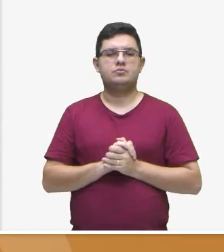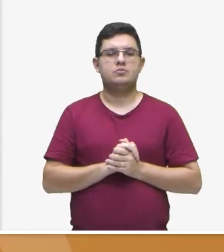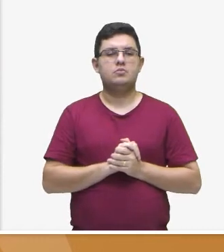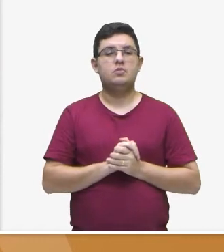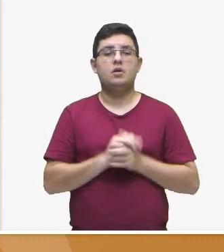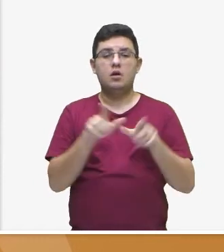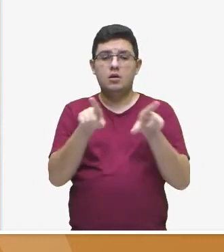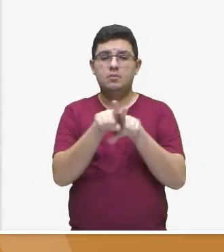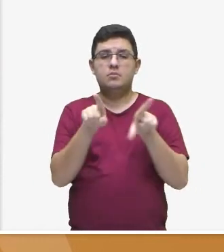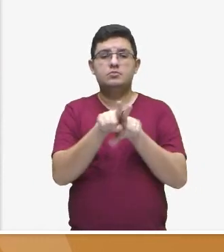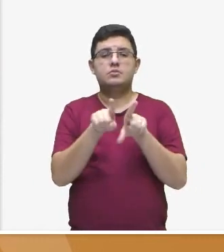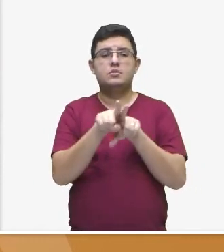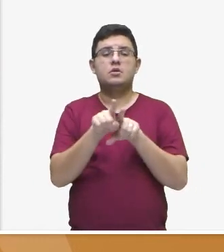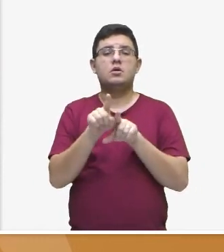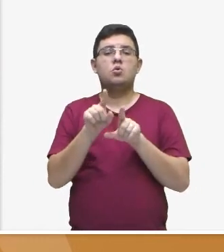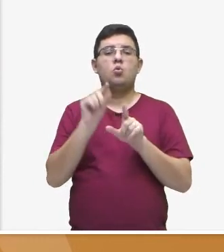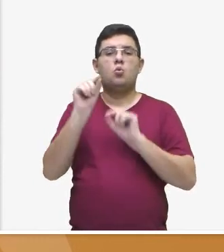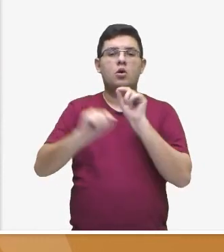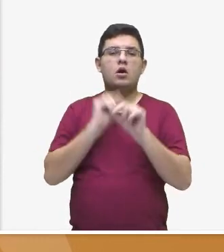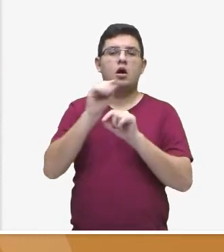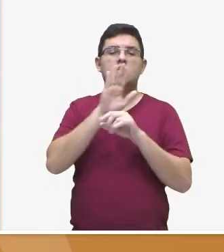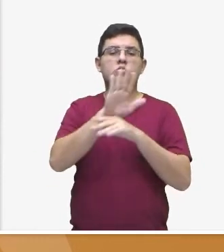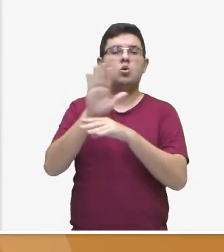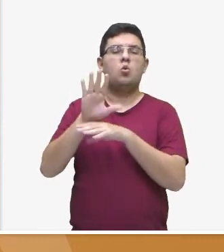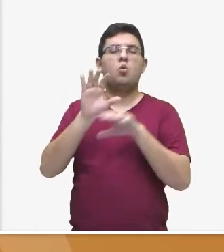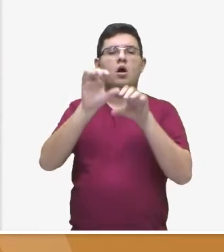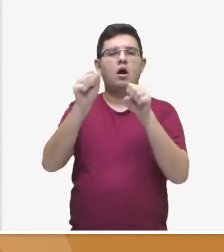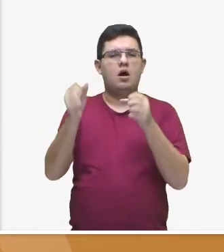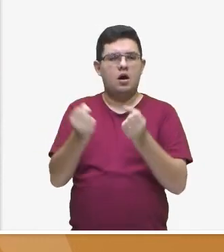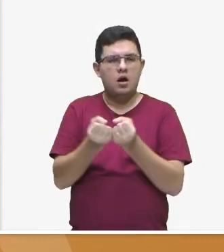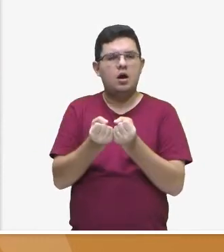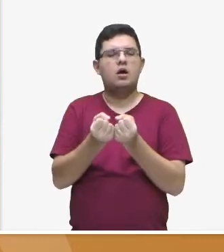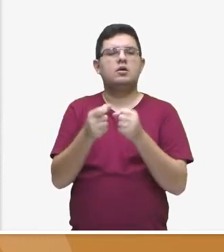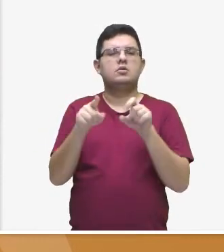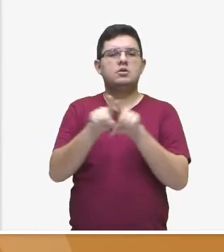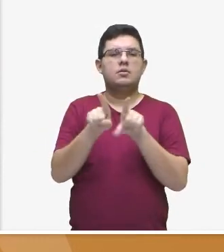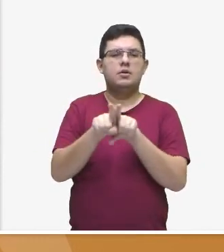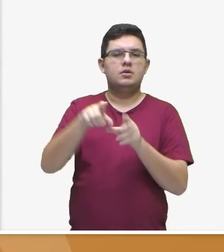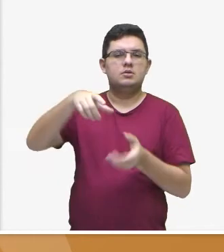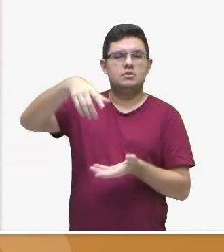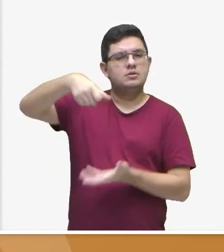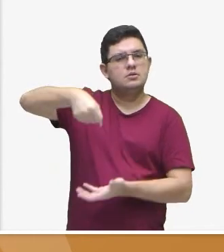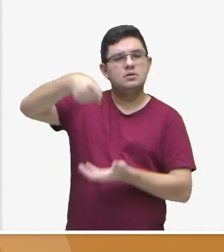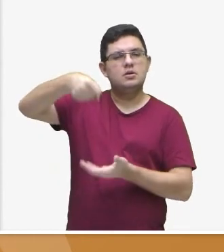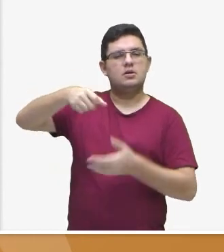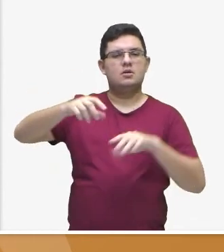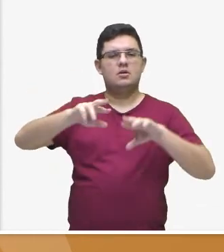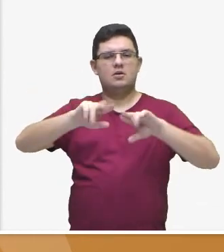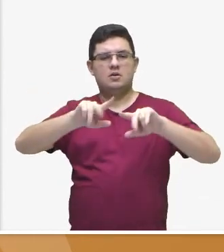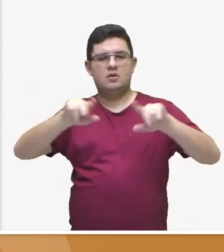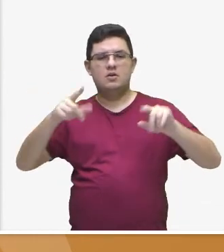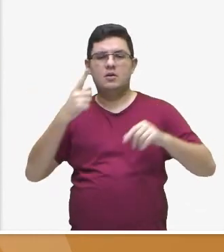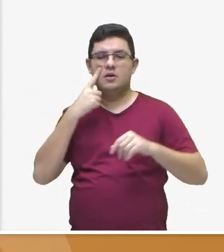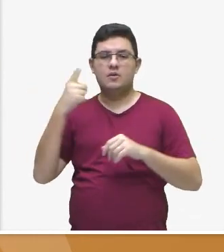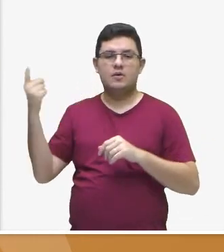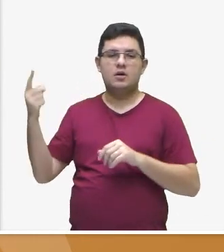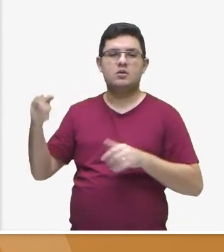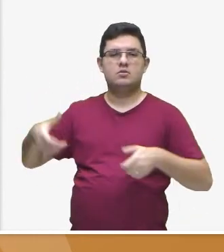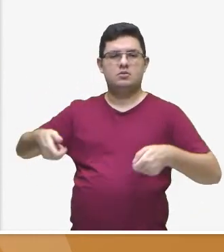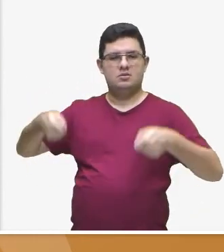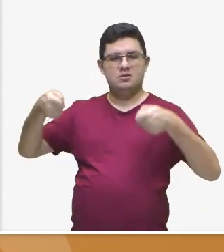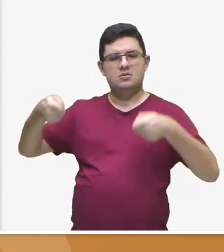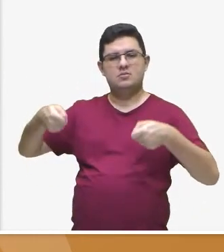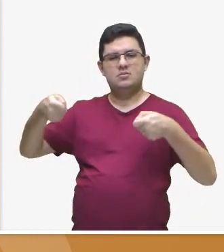Também na questão das artes, das cestarias, né, que a gente tem aí, ó, nós temos essa fotografia que mostra aí